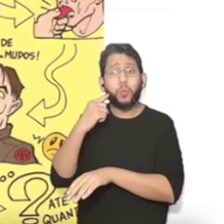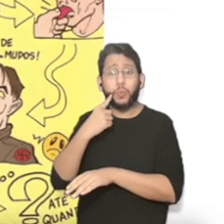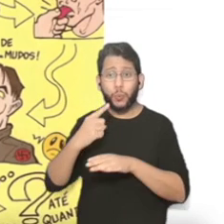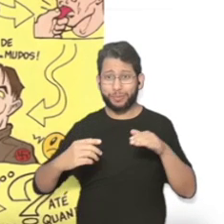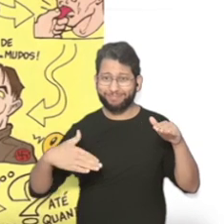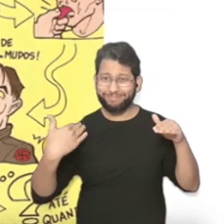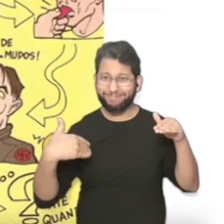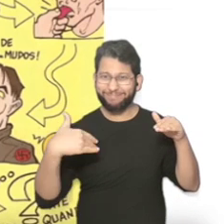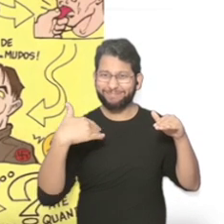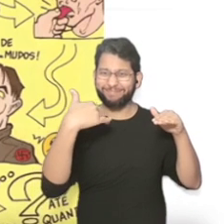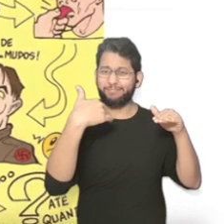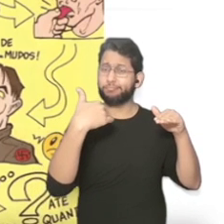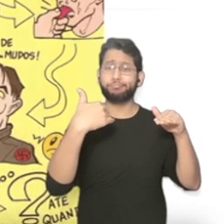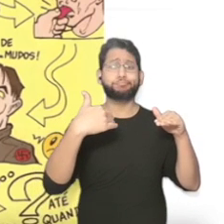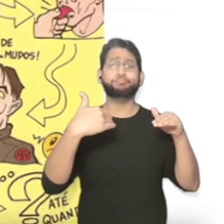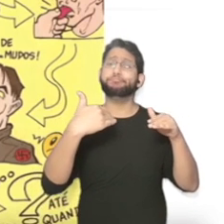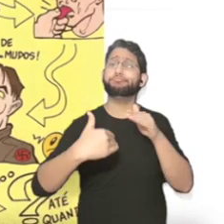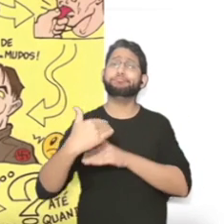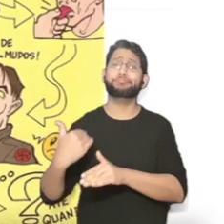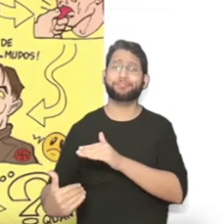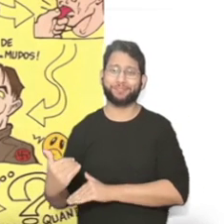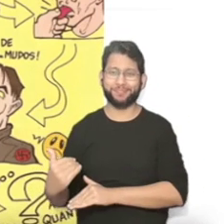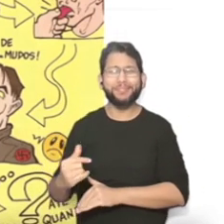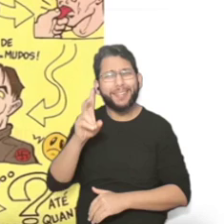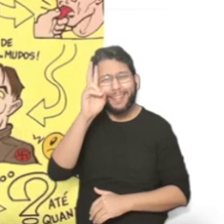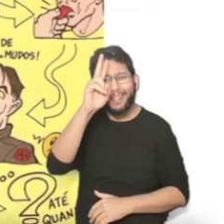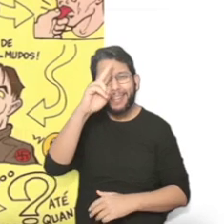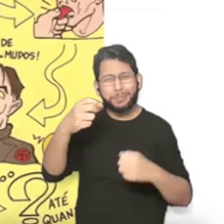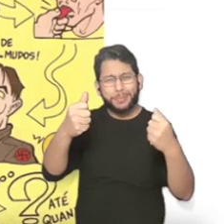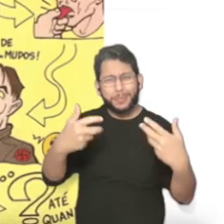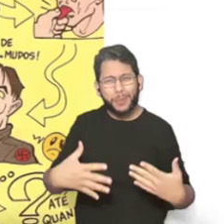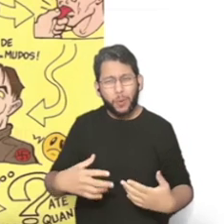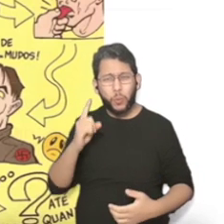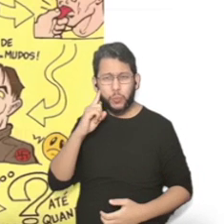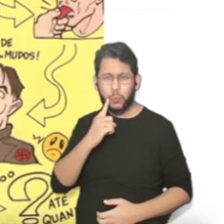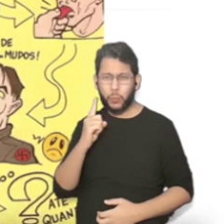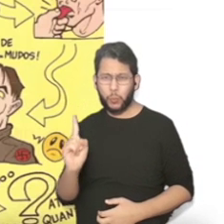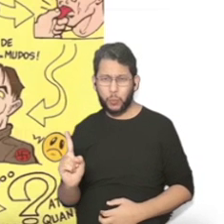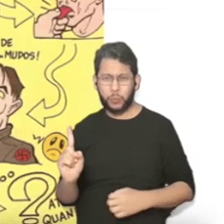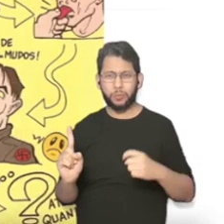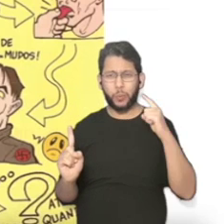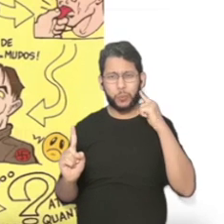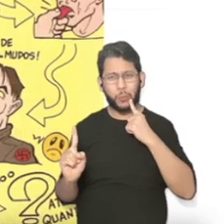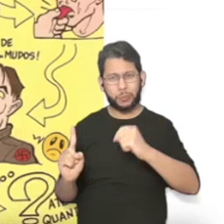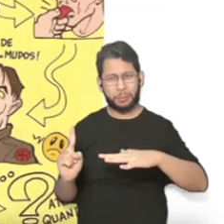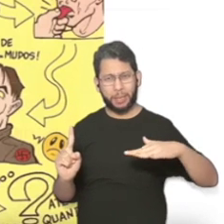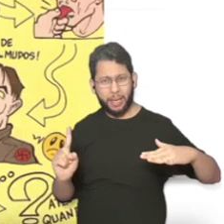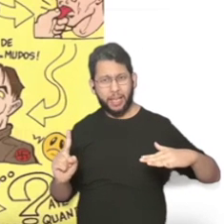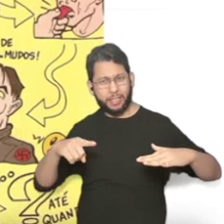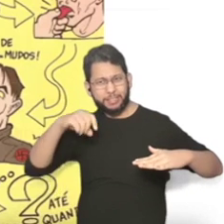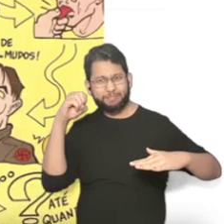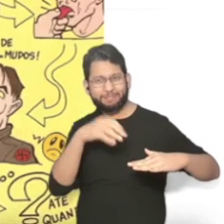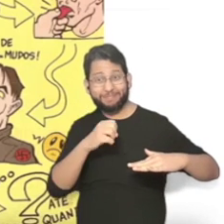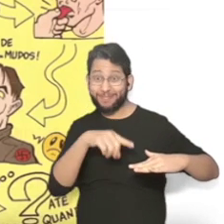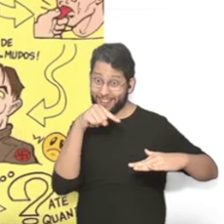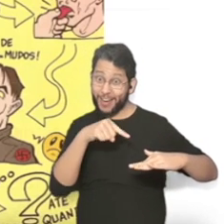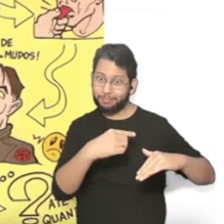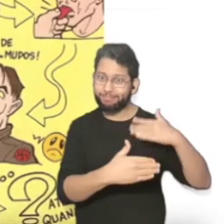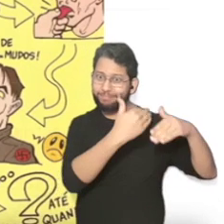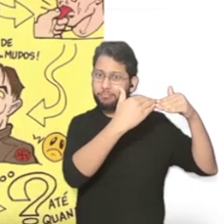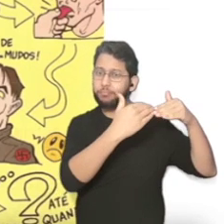na educação de surdos. Aqueles surdos que já tinham se tornado ali educadores, que tinham alcançado um grau de escolaridade